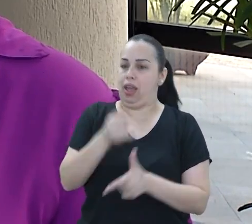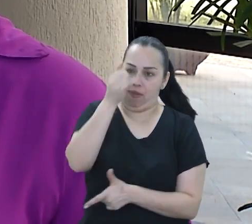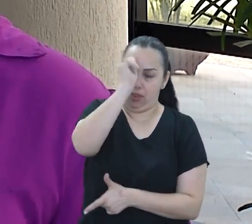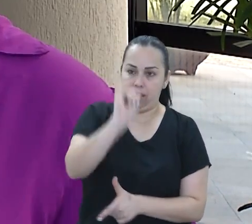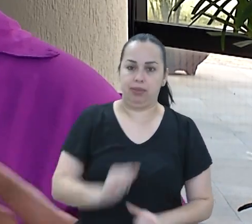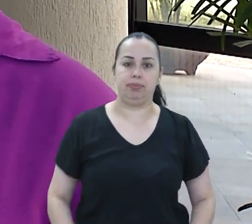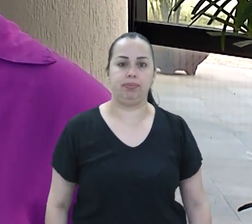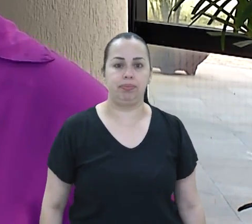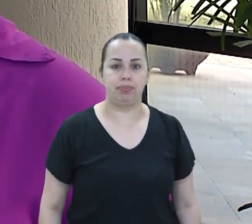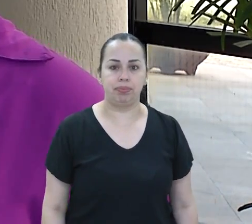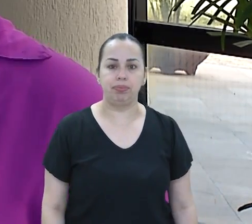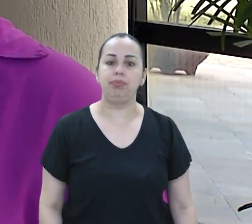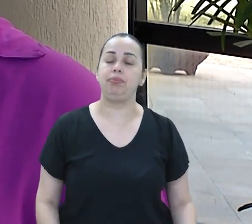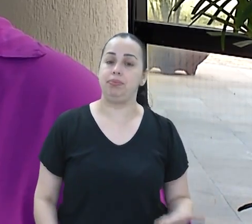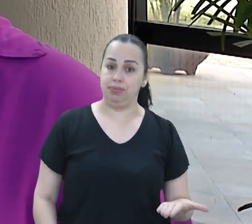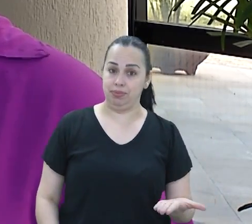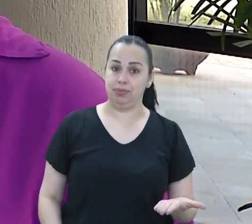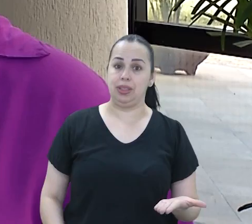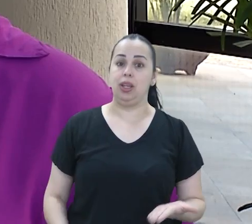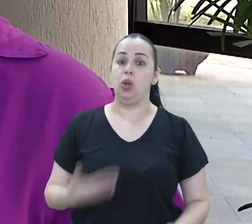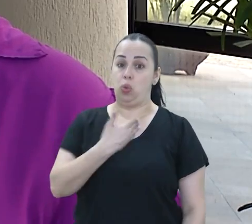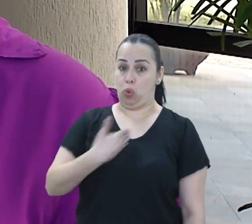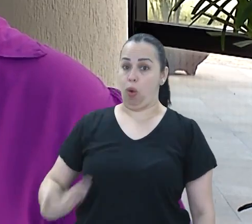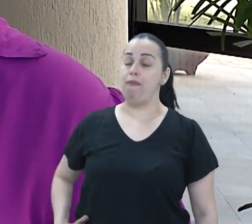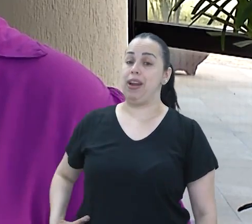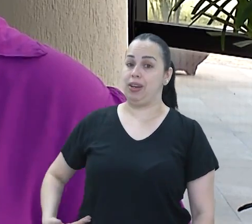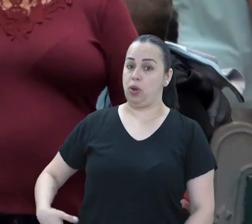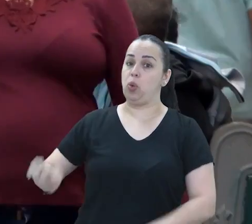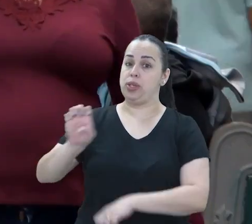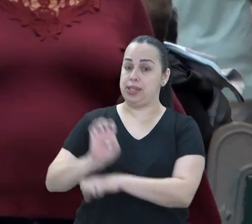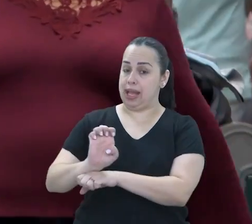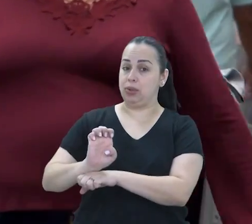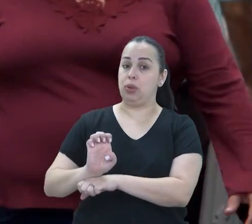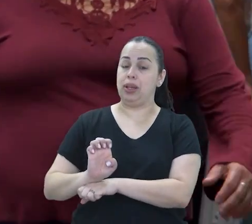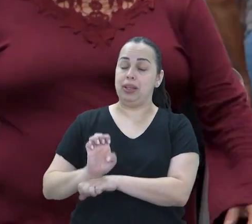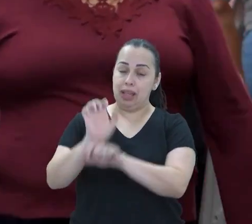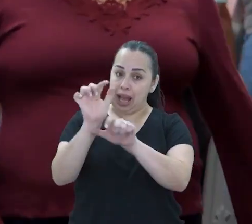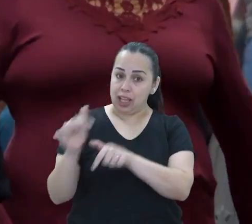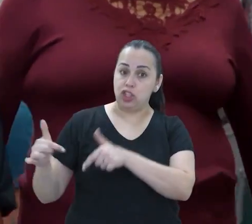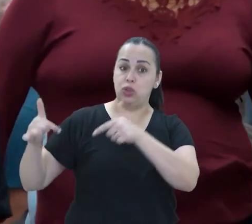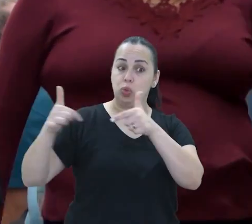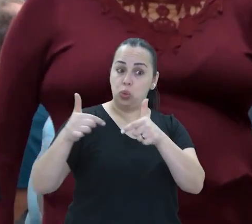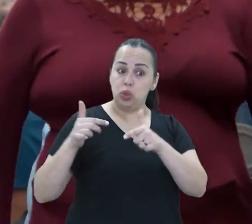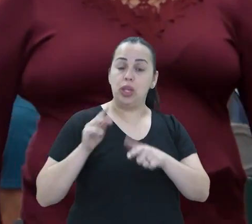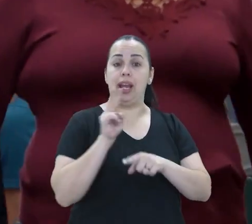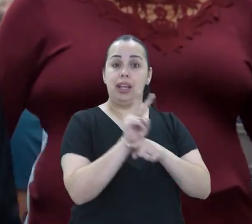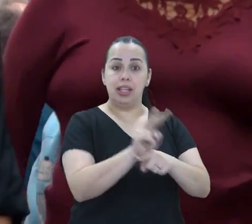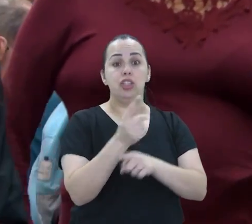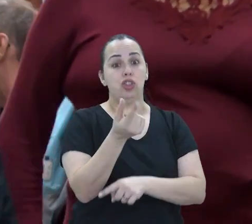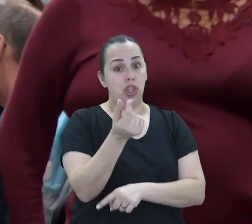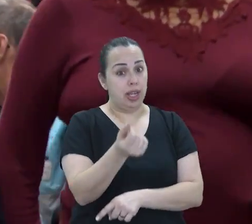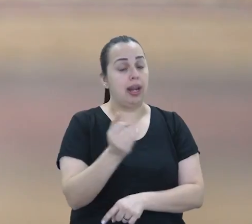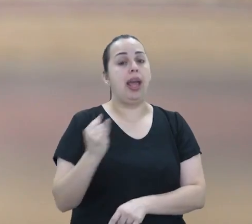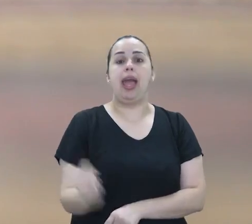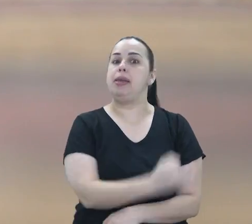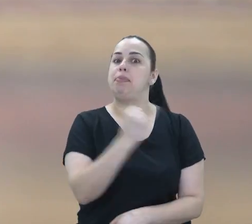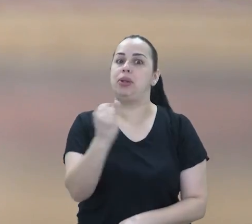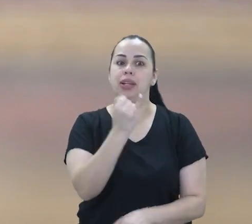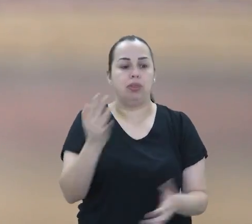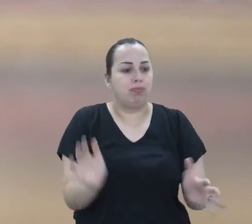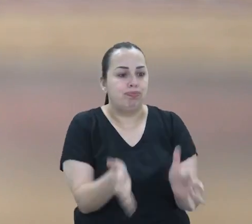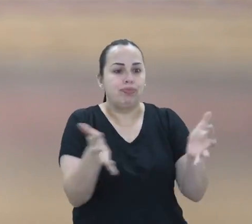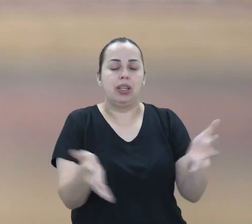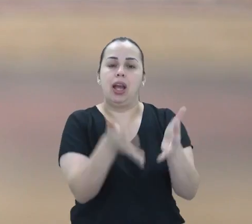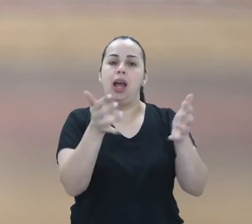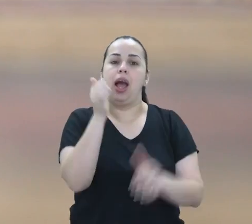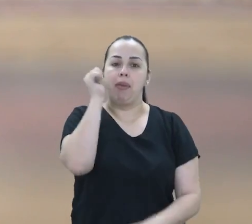que isso vire um transtorno para ela a médio e longo prazo. Essa iniciativa do Estado é fundamental para incentivar